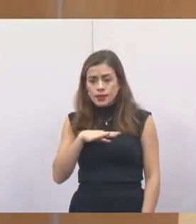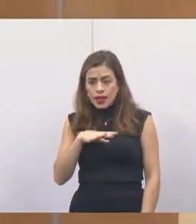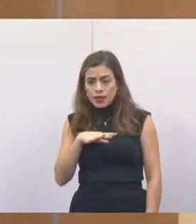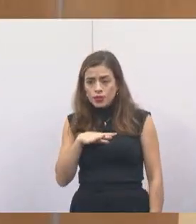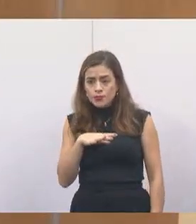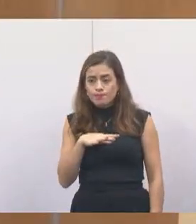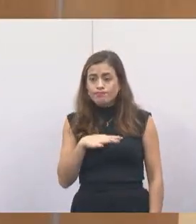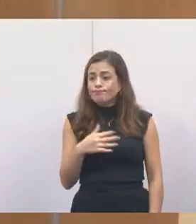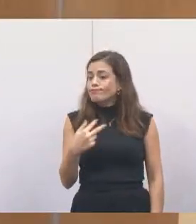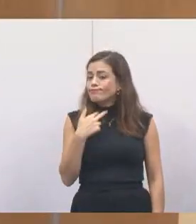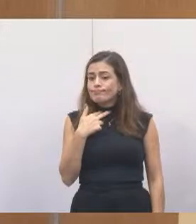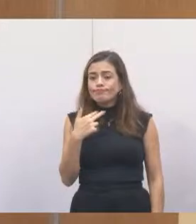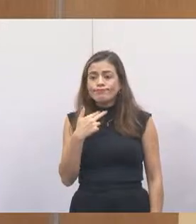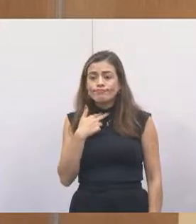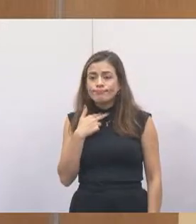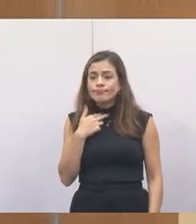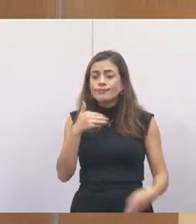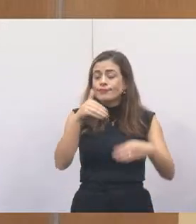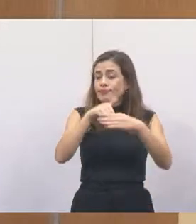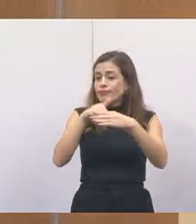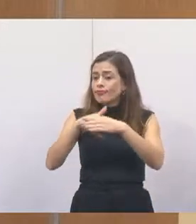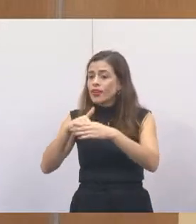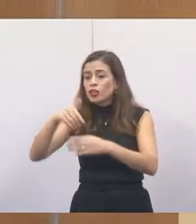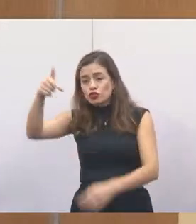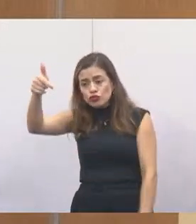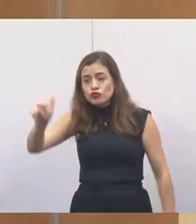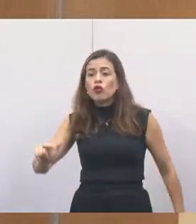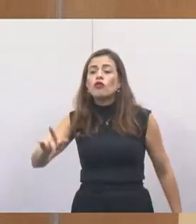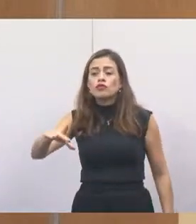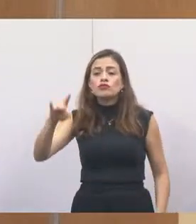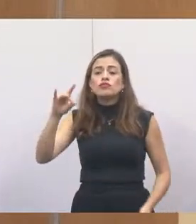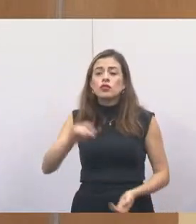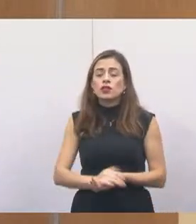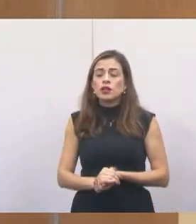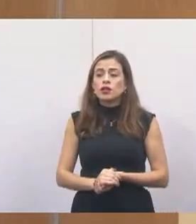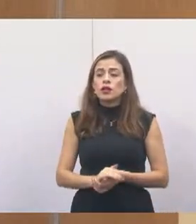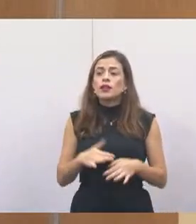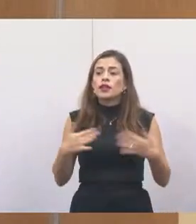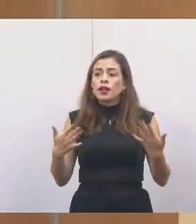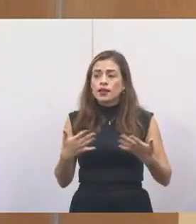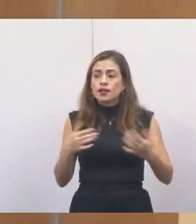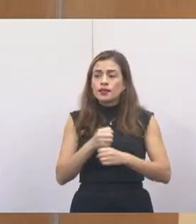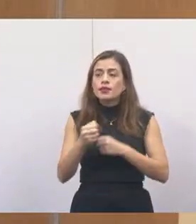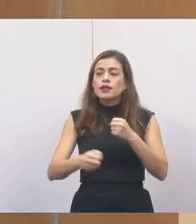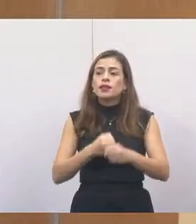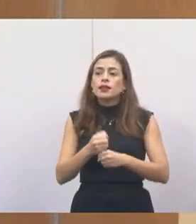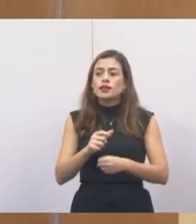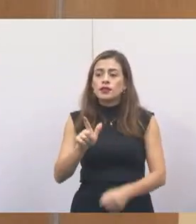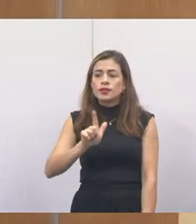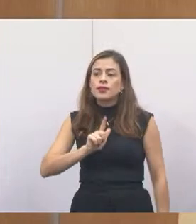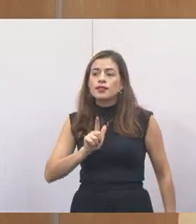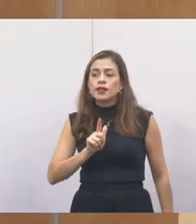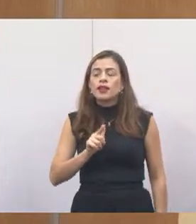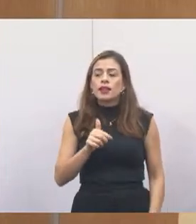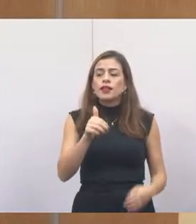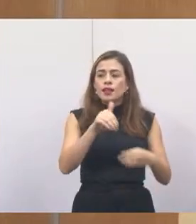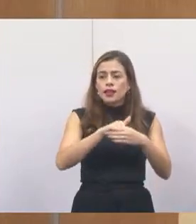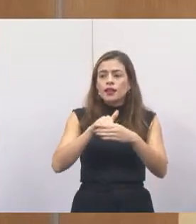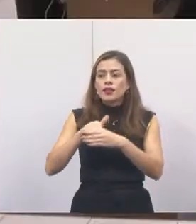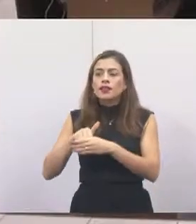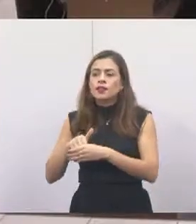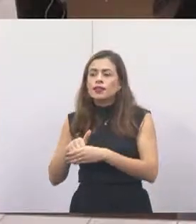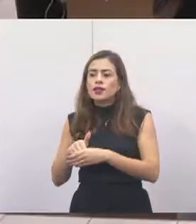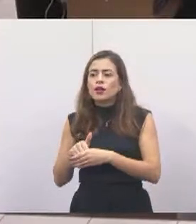uma adequação, né, que está sendo feita para que possa, esse ano, talvez, ter a eleição do Conselho. Sim, então vai ter a